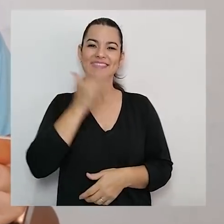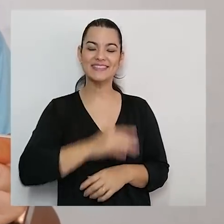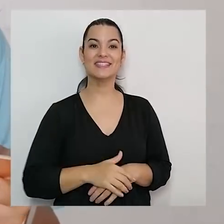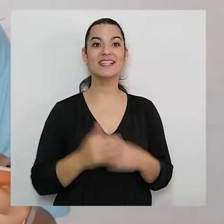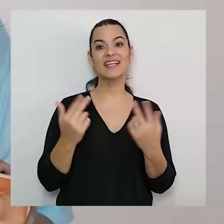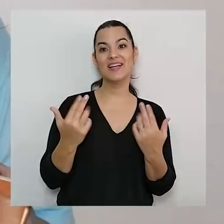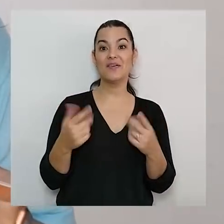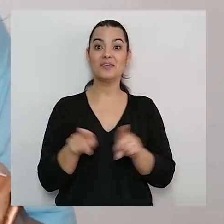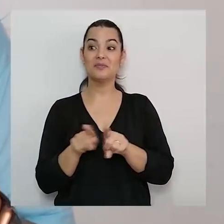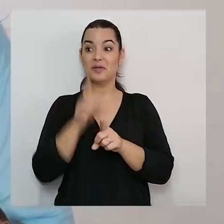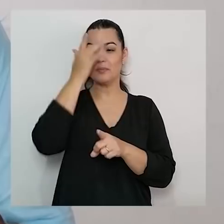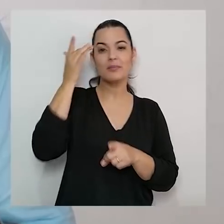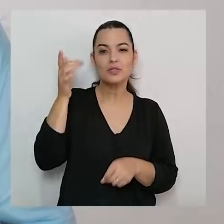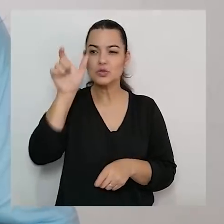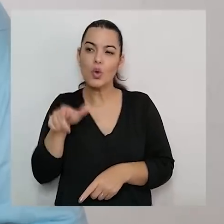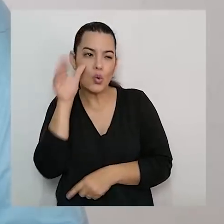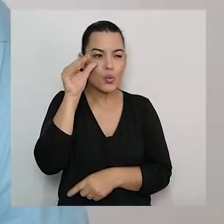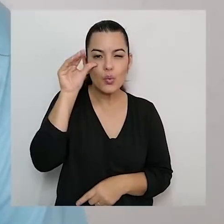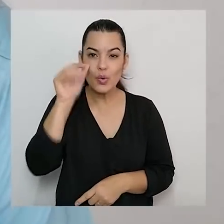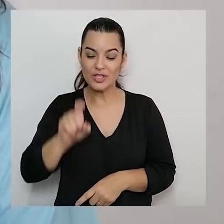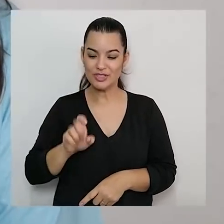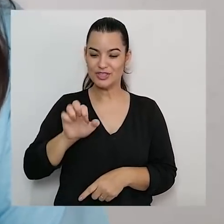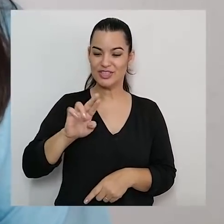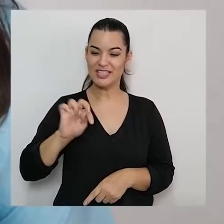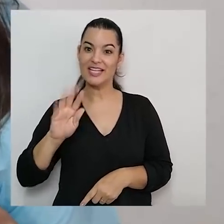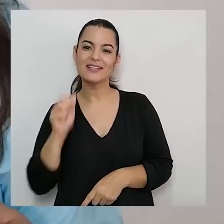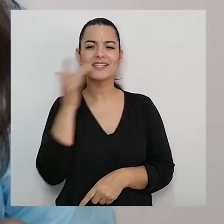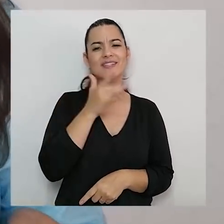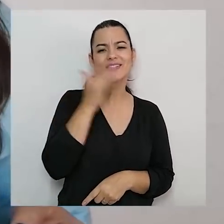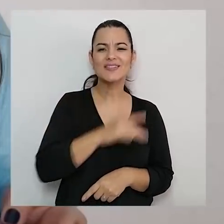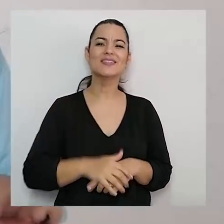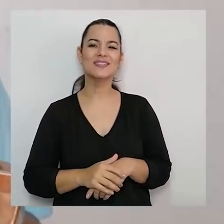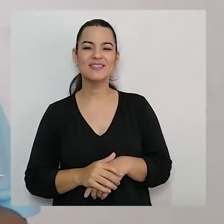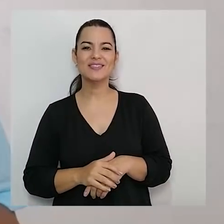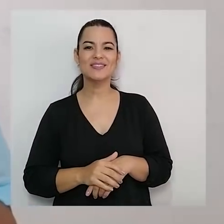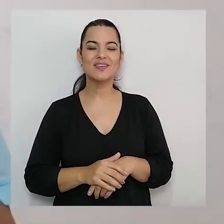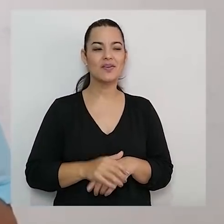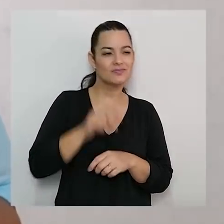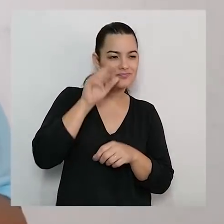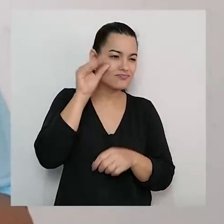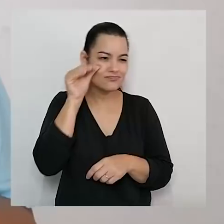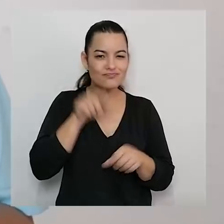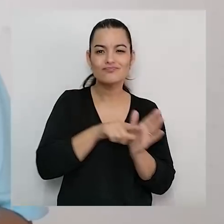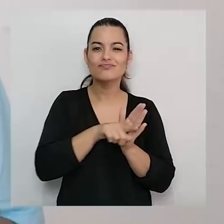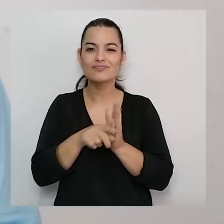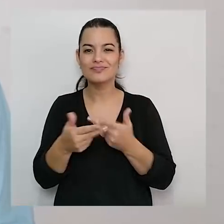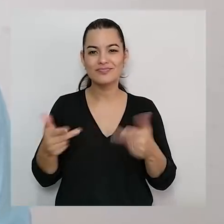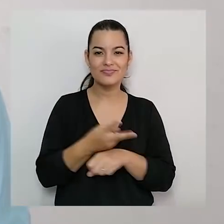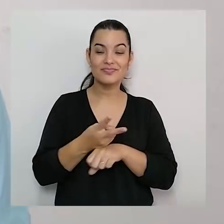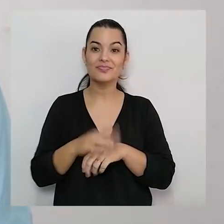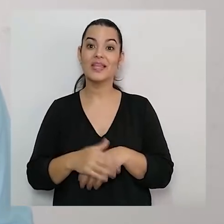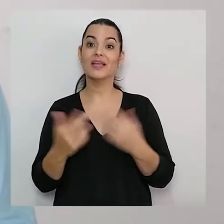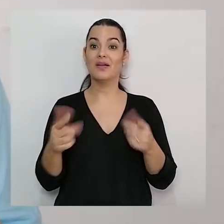é gostoso xeretar. Palavras com X são gostosas de dizer. Assim